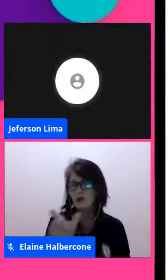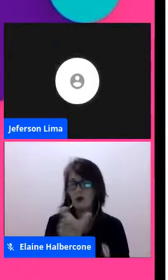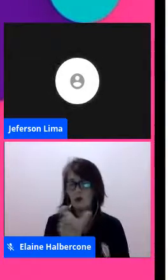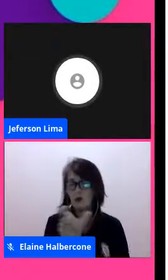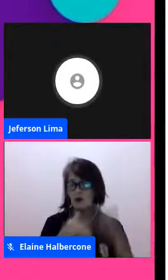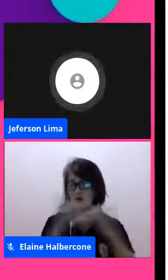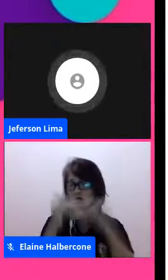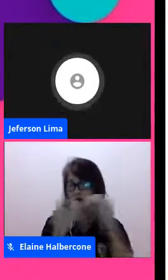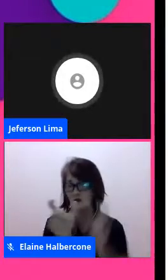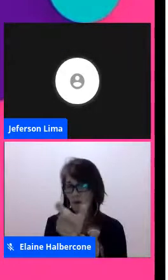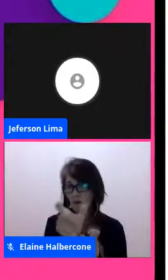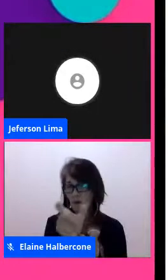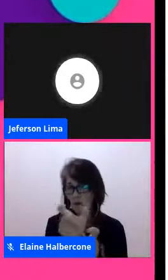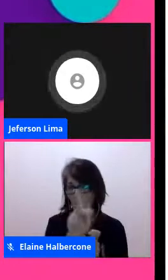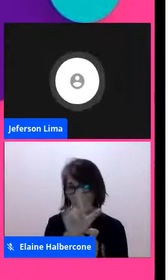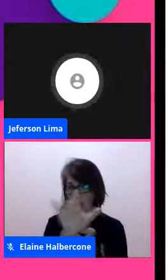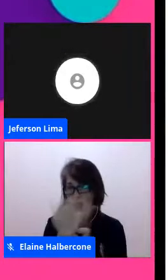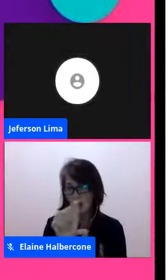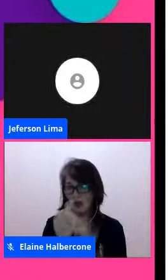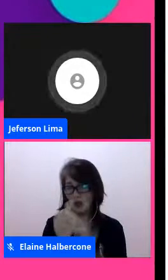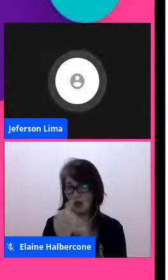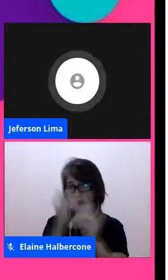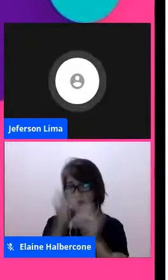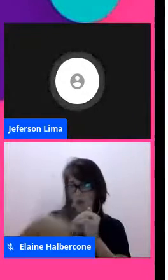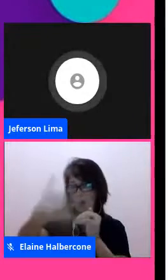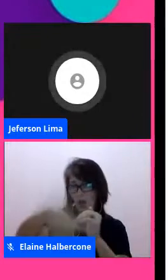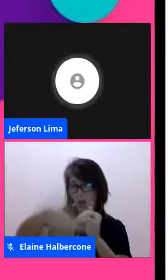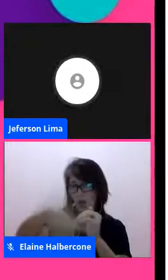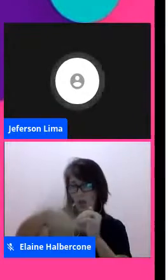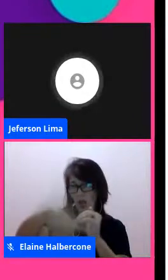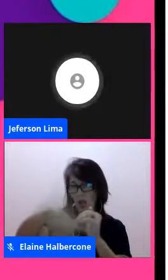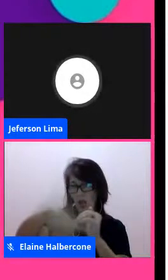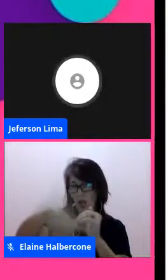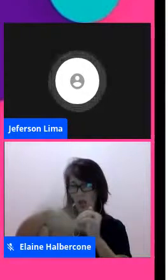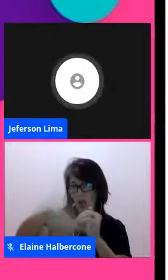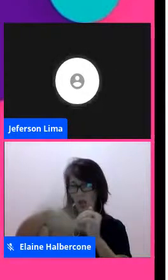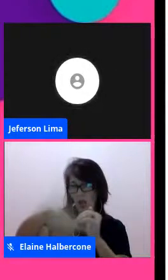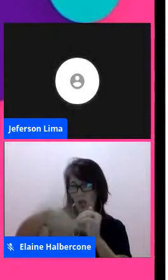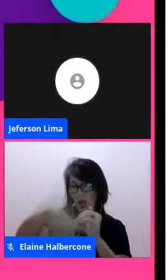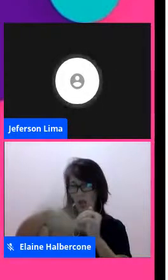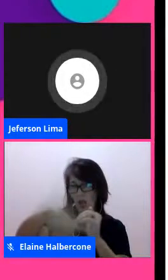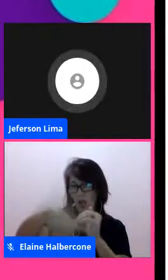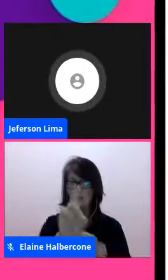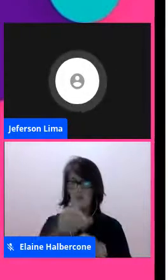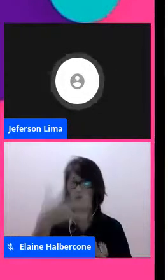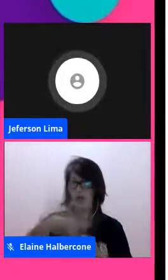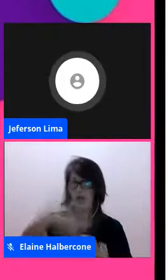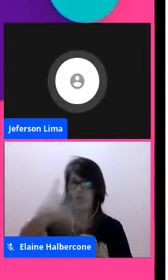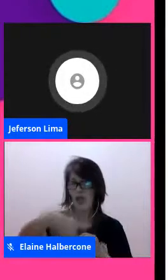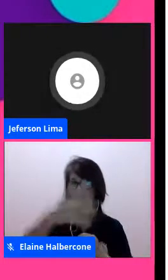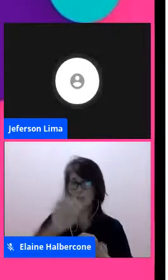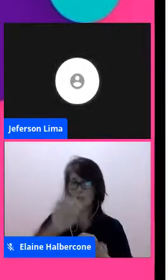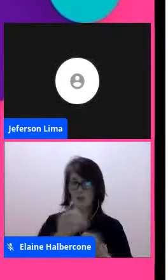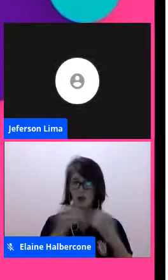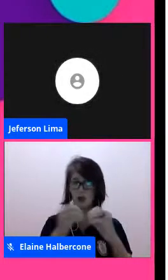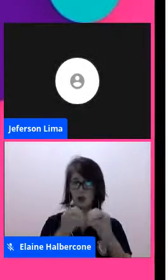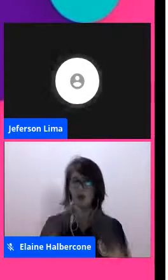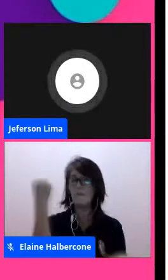né, e ela custar um pouquinho caro, né, o Arduino em si não custa tão caro assim. E o Arduino, na verdade, ele é uma